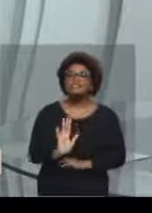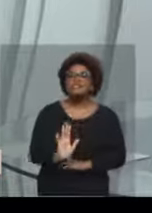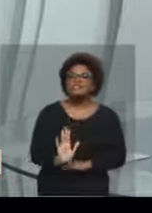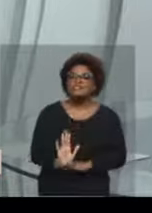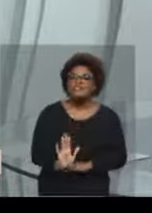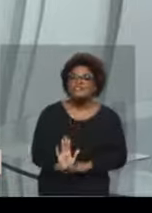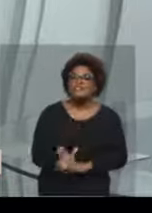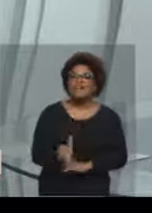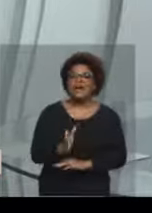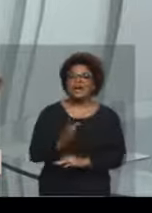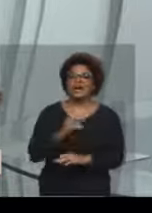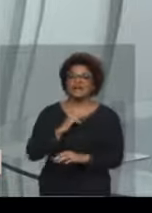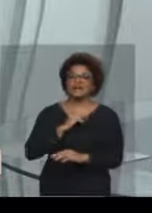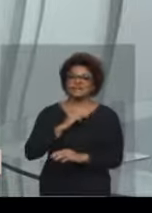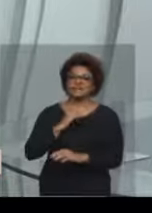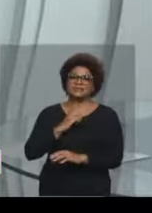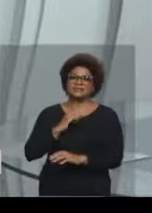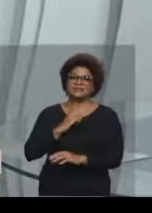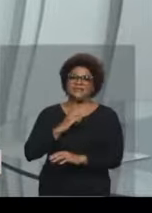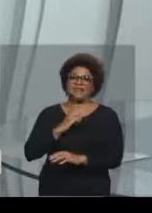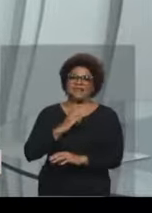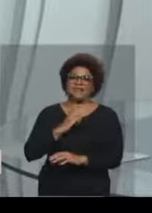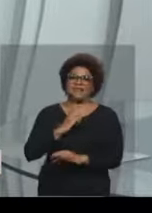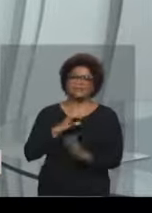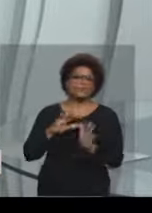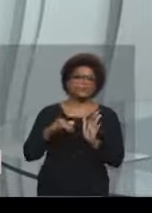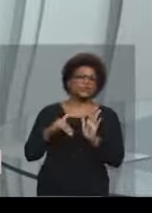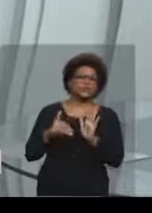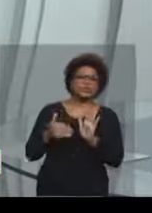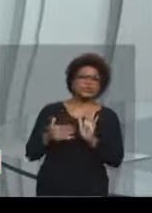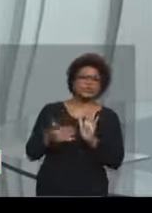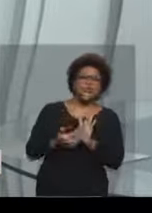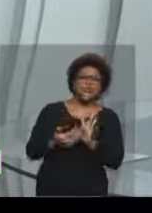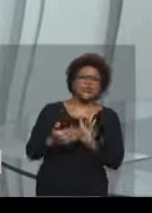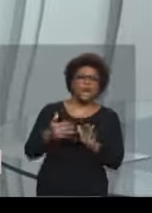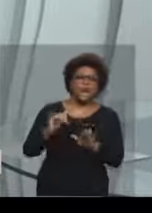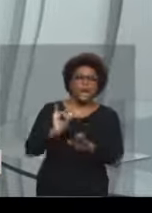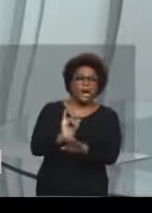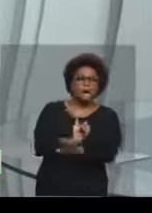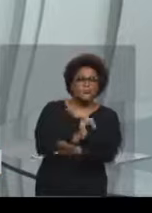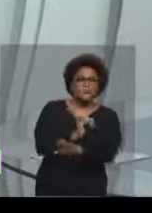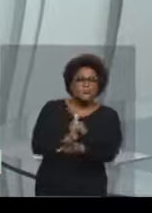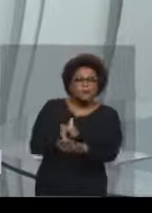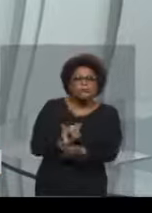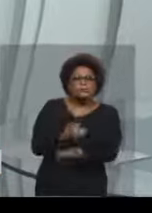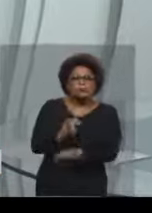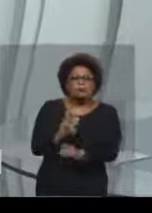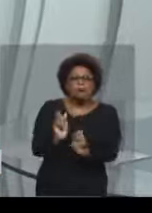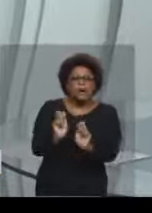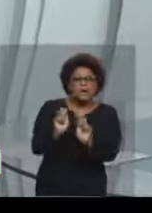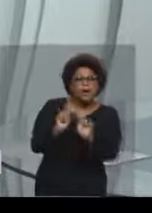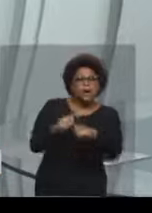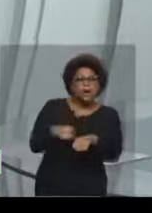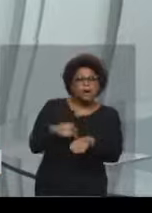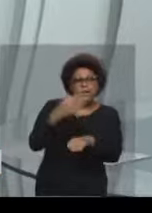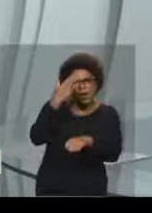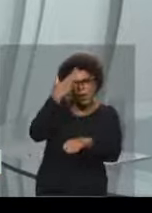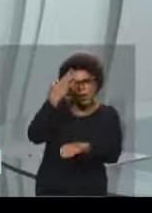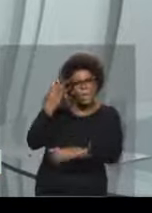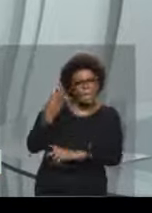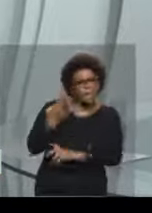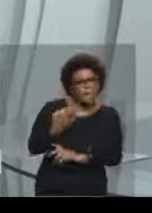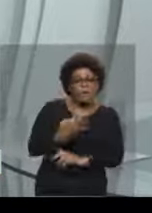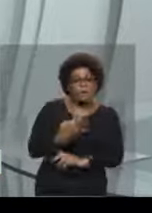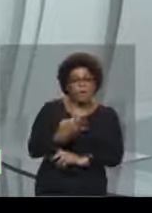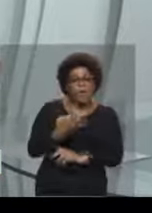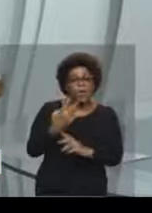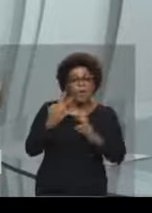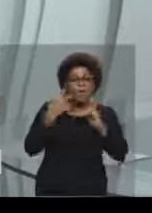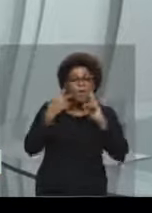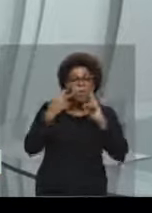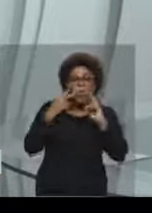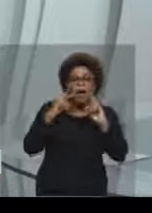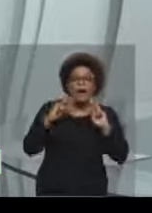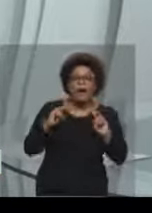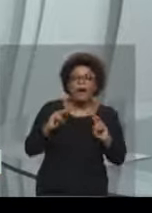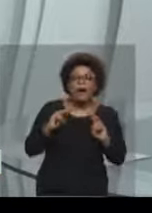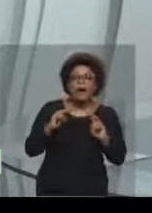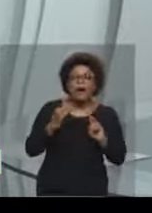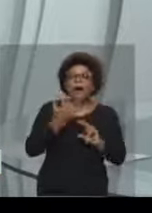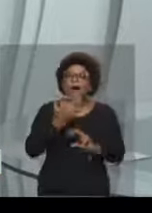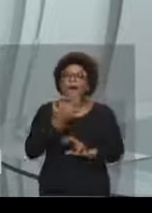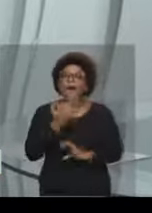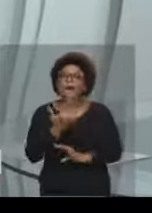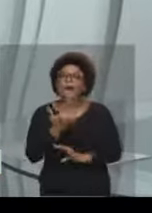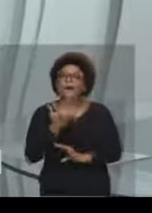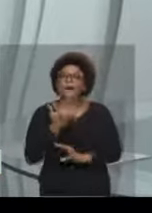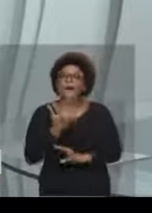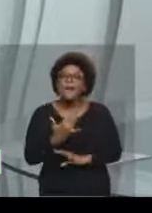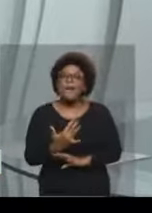da personagem numa tirinha, numa charge, o olhar, né? Então, existem todas essas questões, a cor,